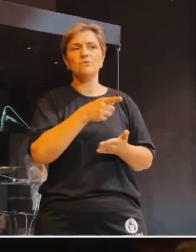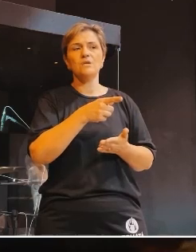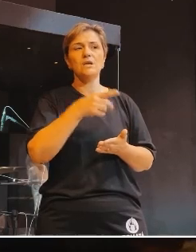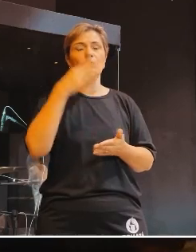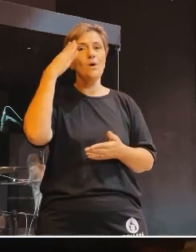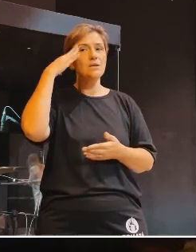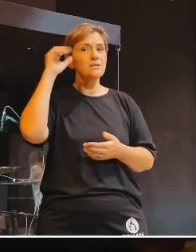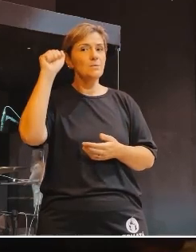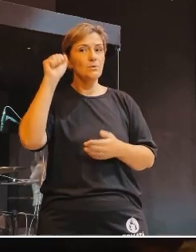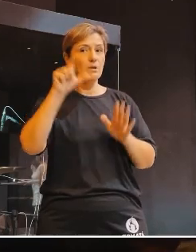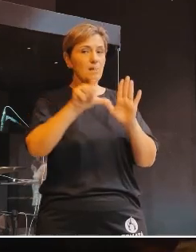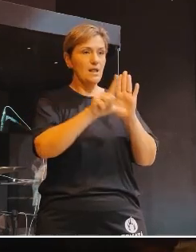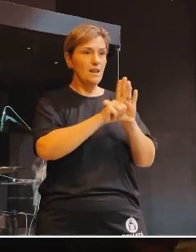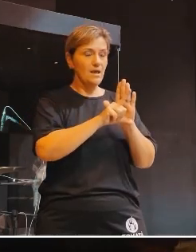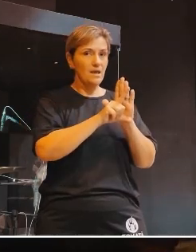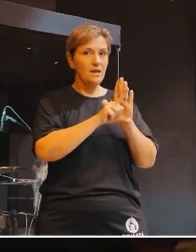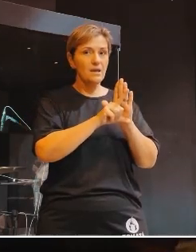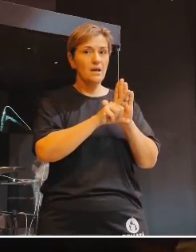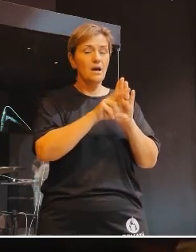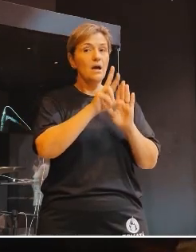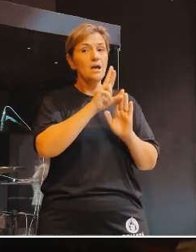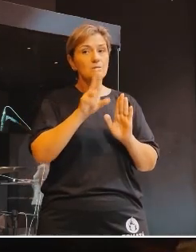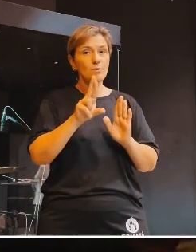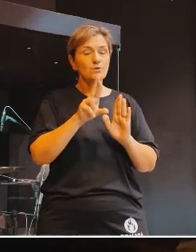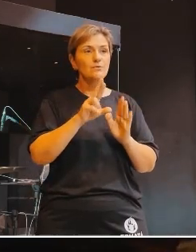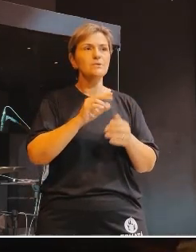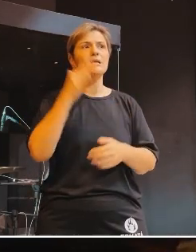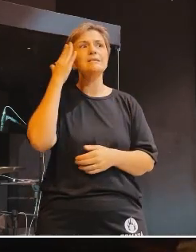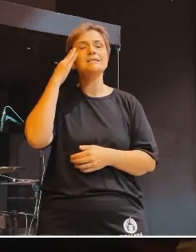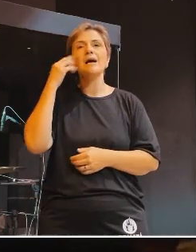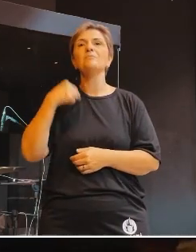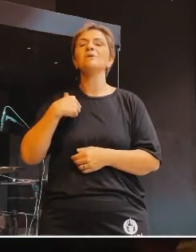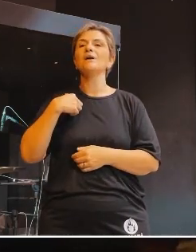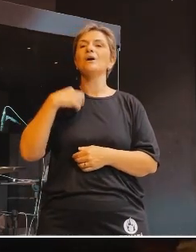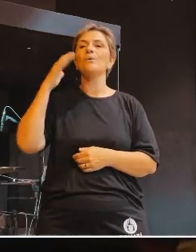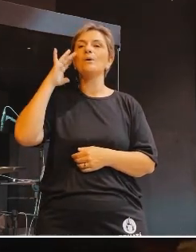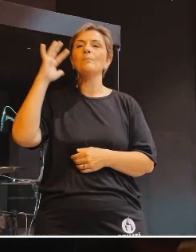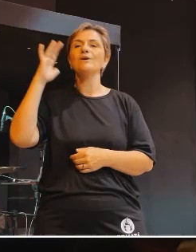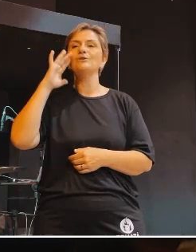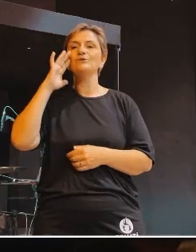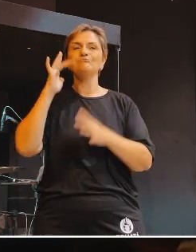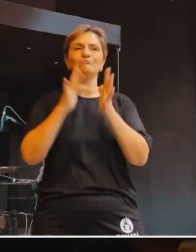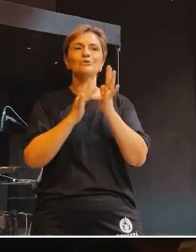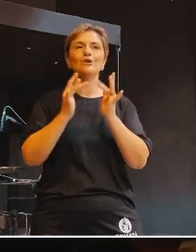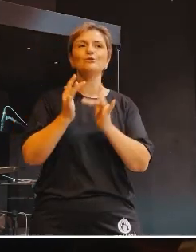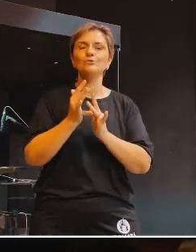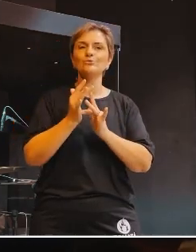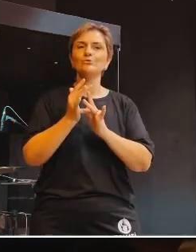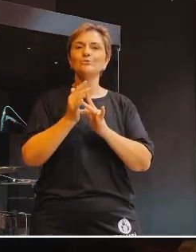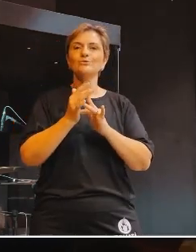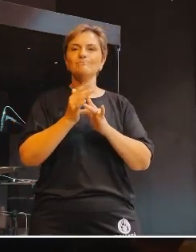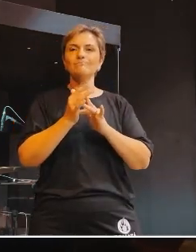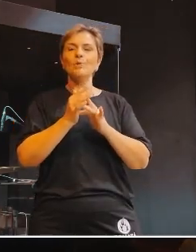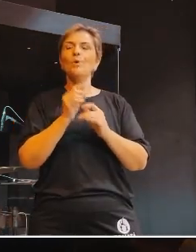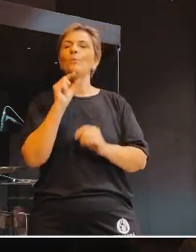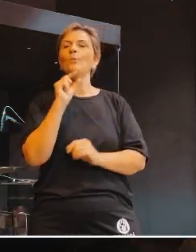da lei? Responde você. Sabe que às vezes eu imagino Jesus um pouquinho sarcástico? Só um pouquinho.